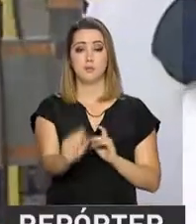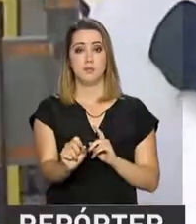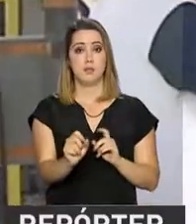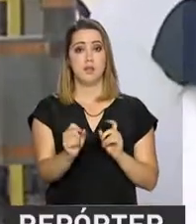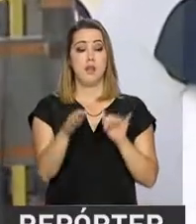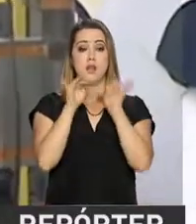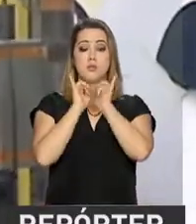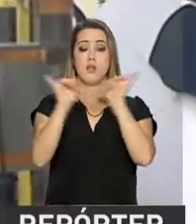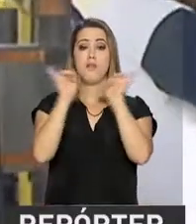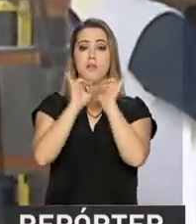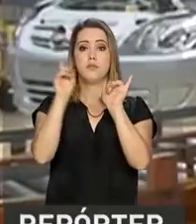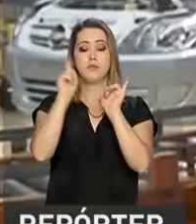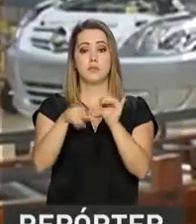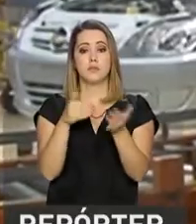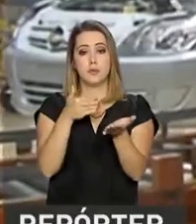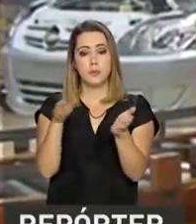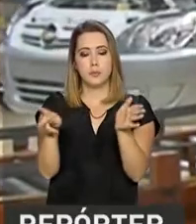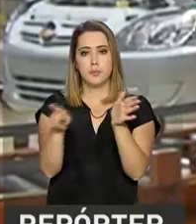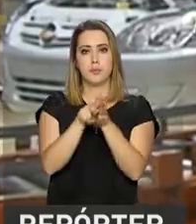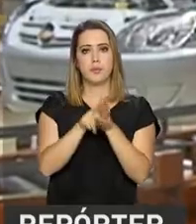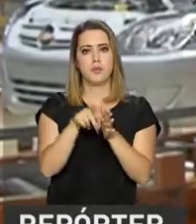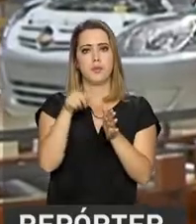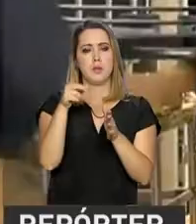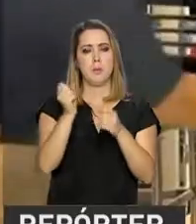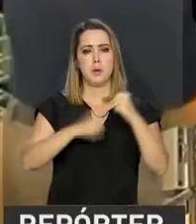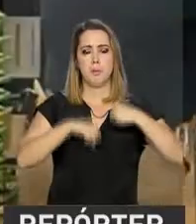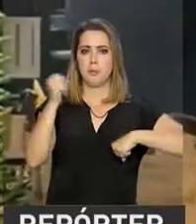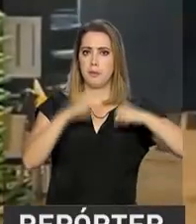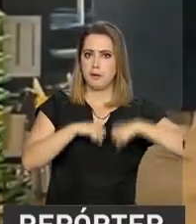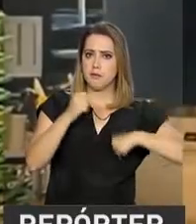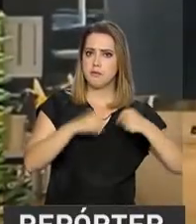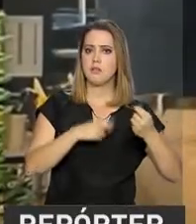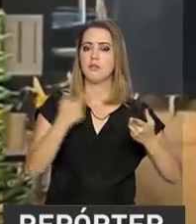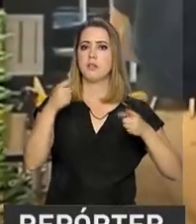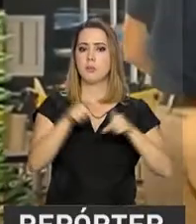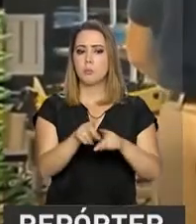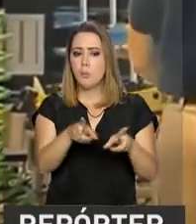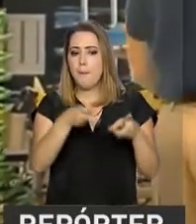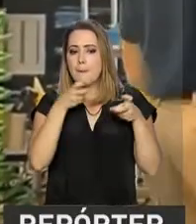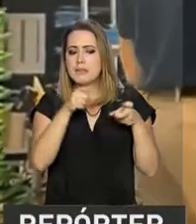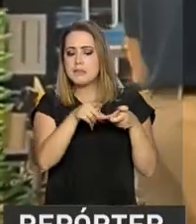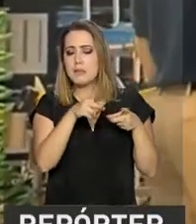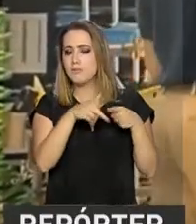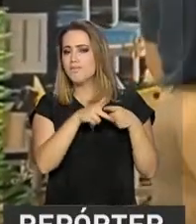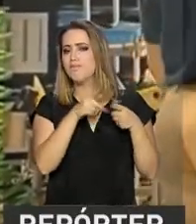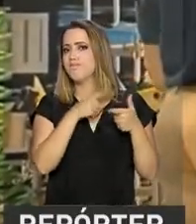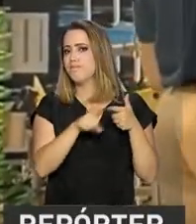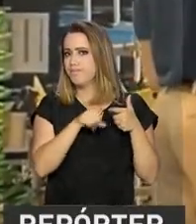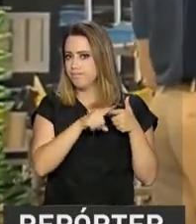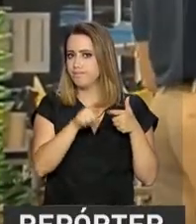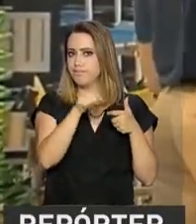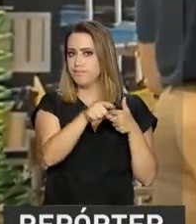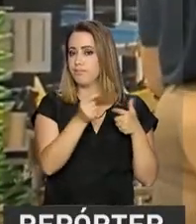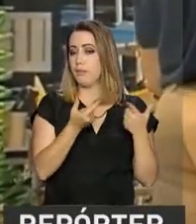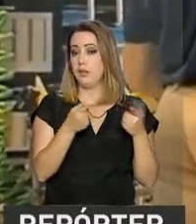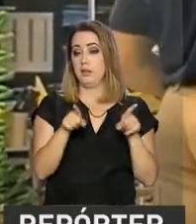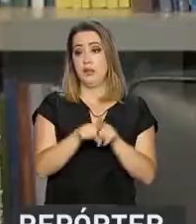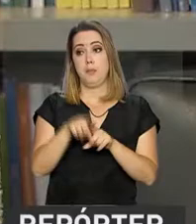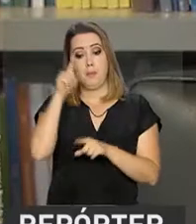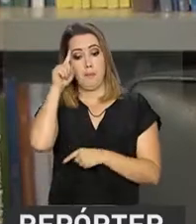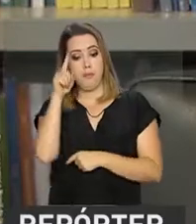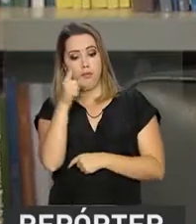recall são feitas por iniciativa dos próprios fabricantes quando percebem um defeito e também por determinação